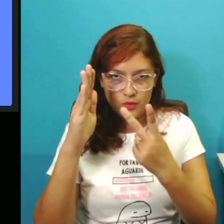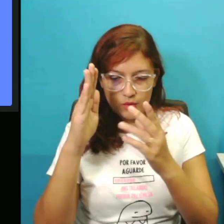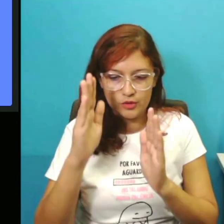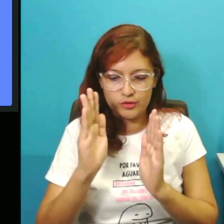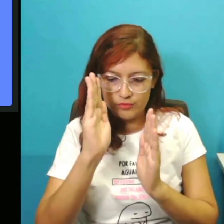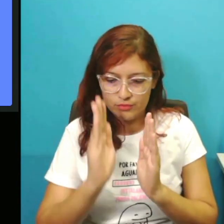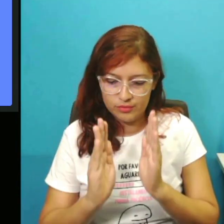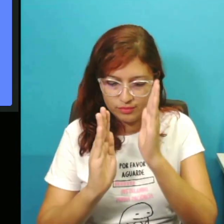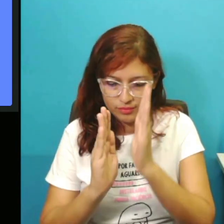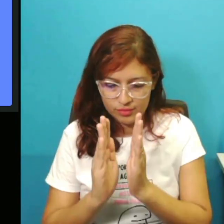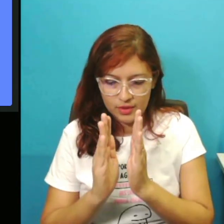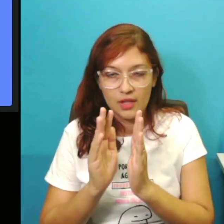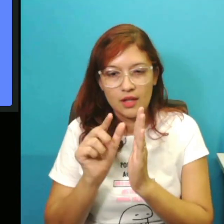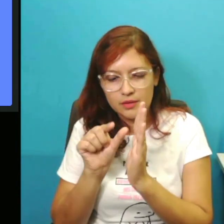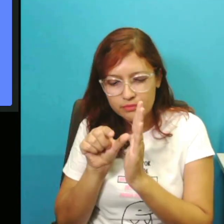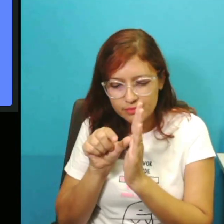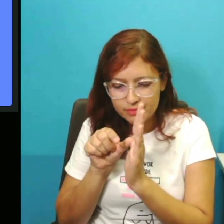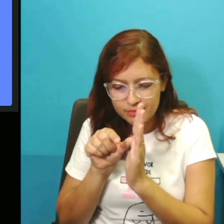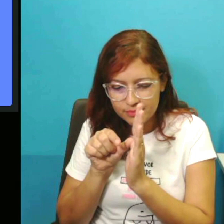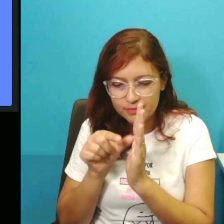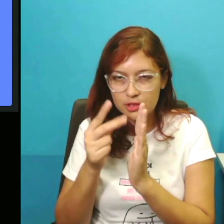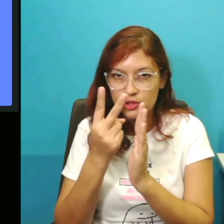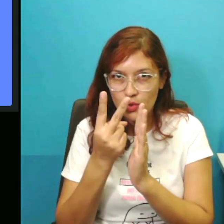Coloca dentro do refratário de vidro,